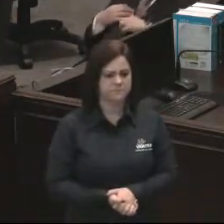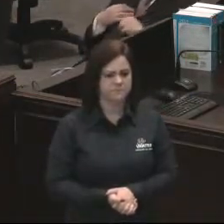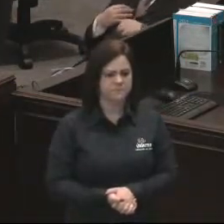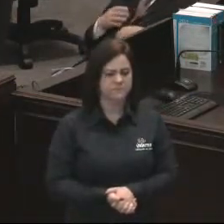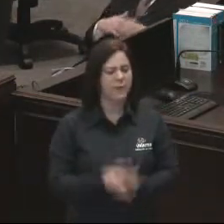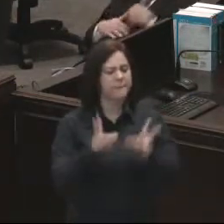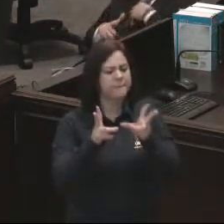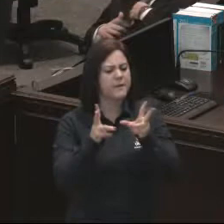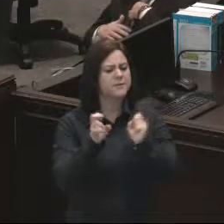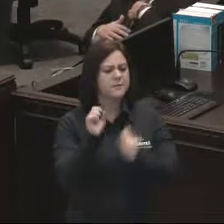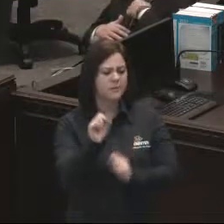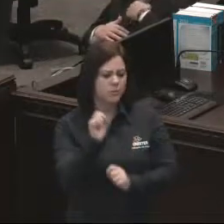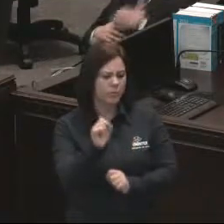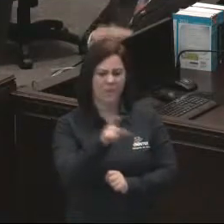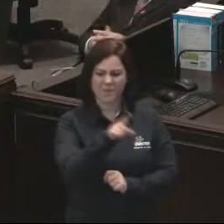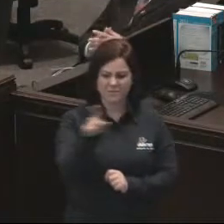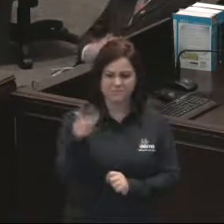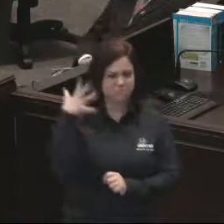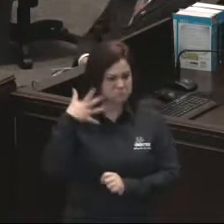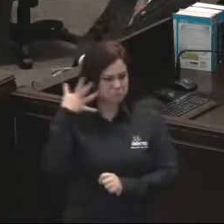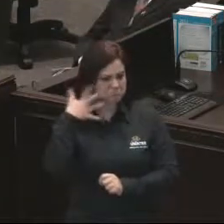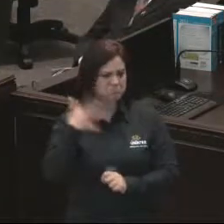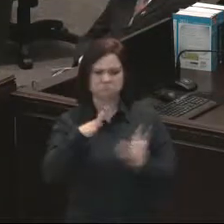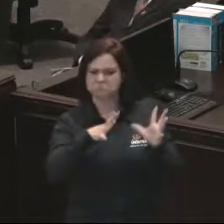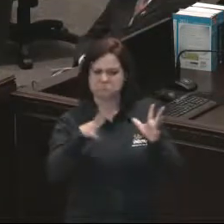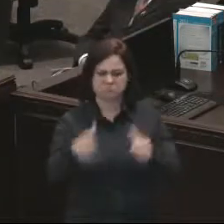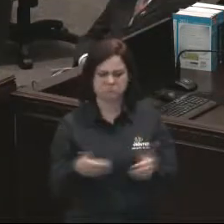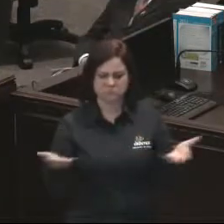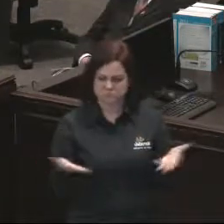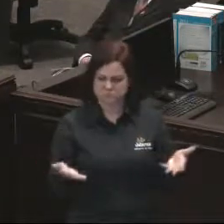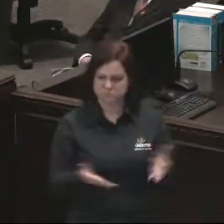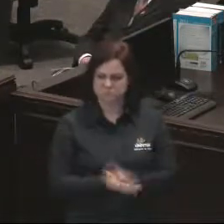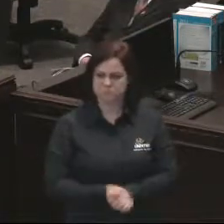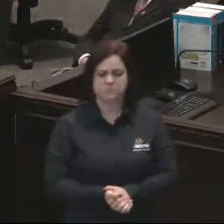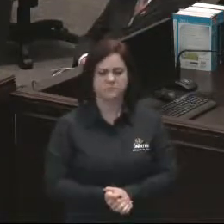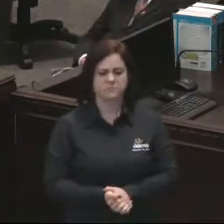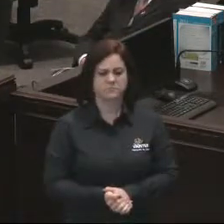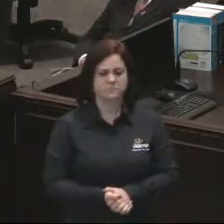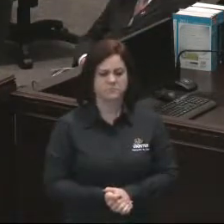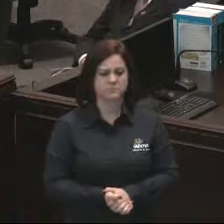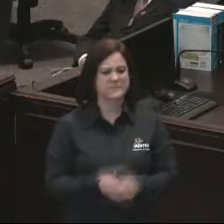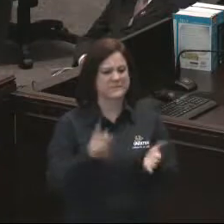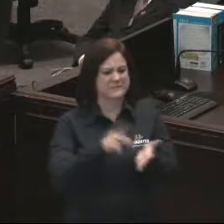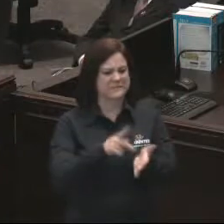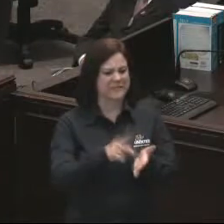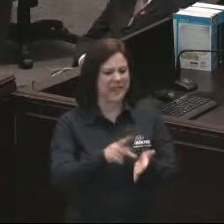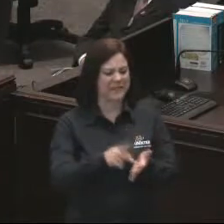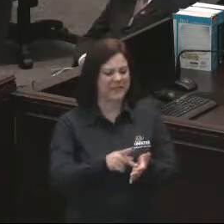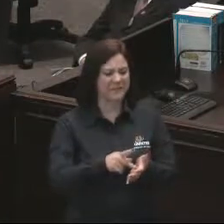gente percebe, através das palestras que foram ministradas, uma quantidade muito grande realmente de hormônio